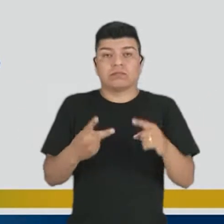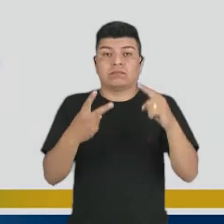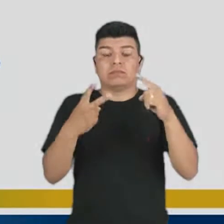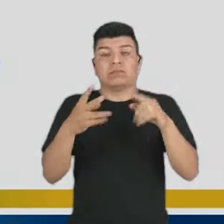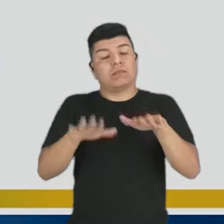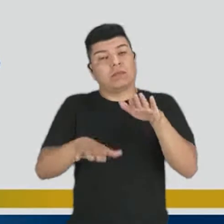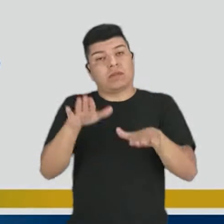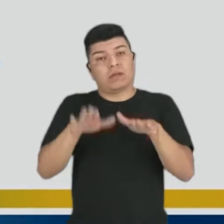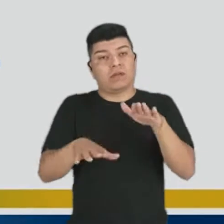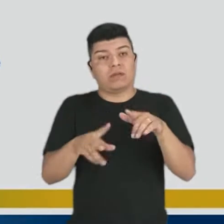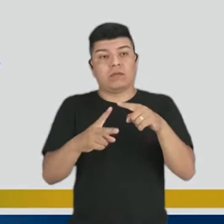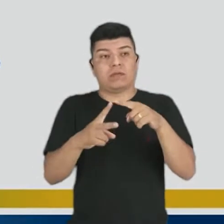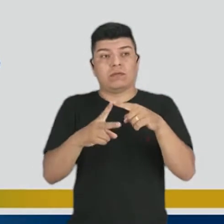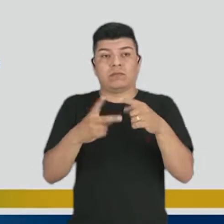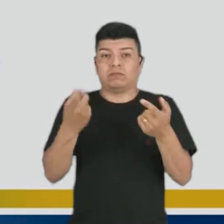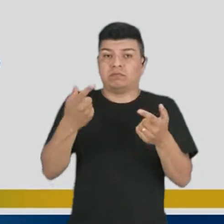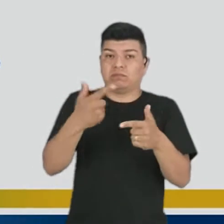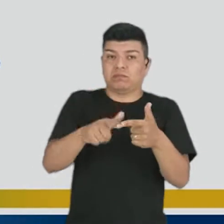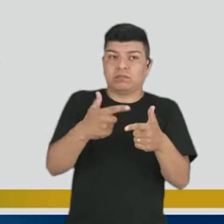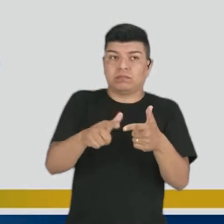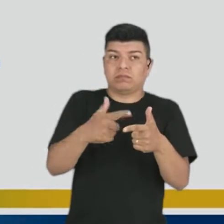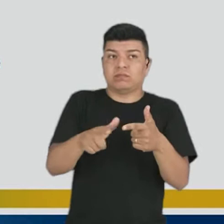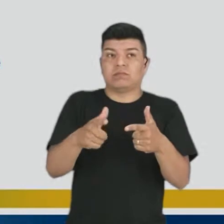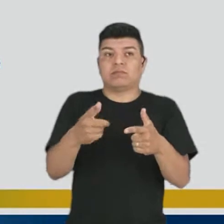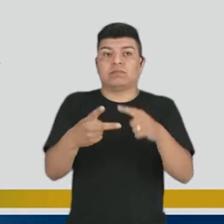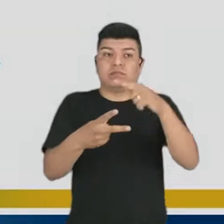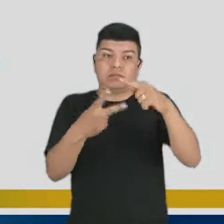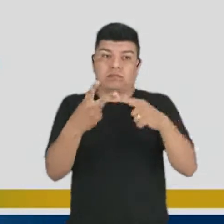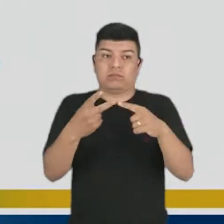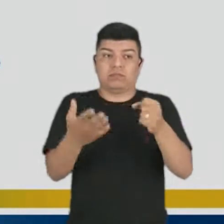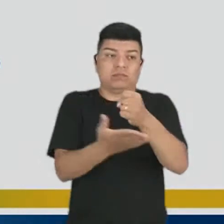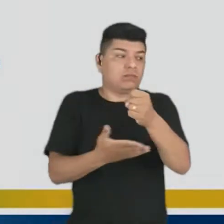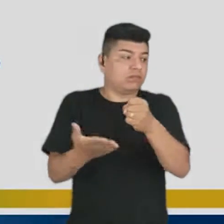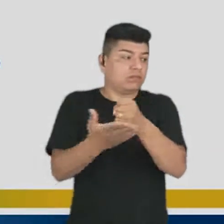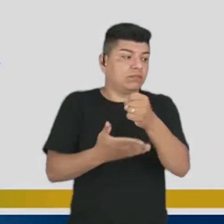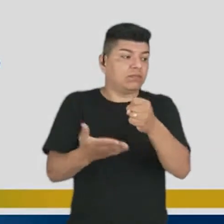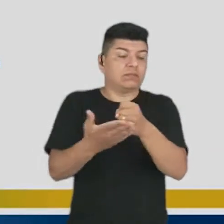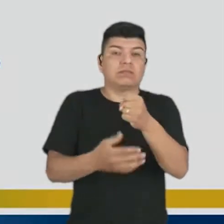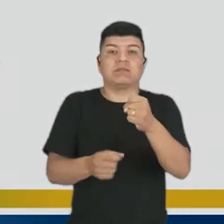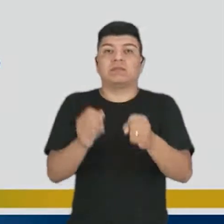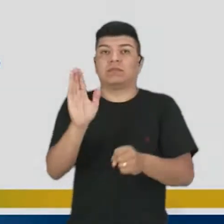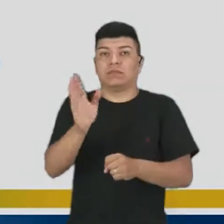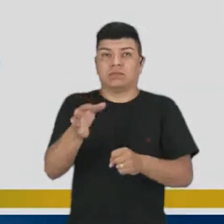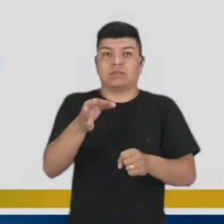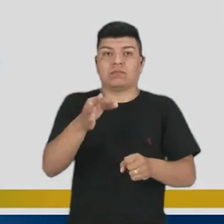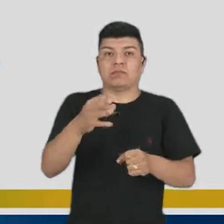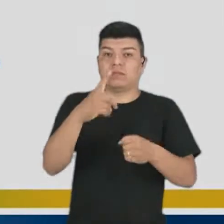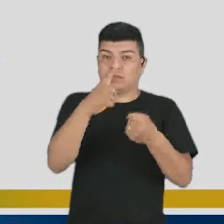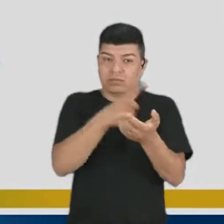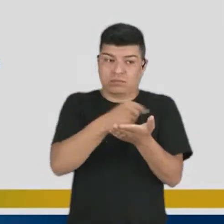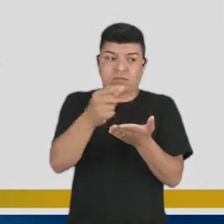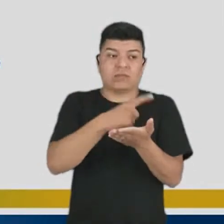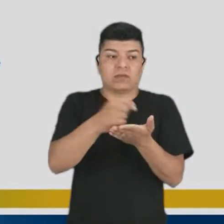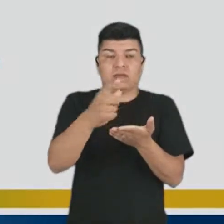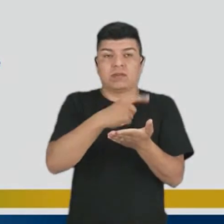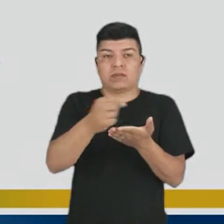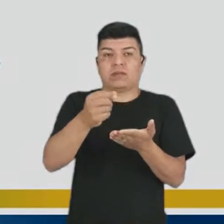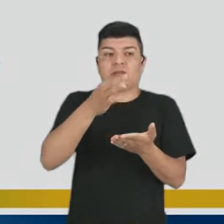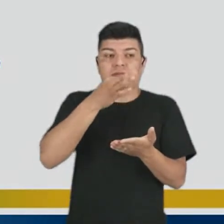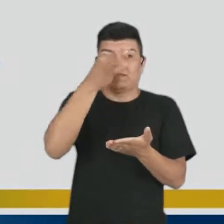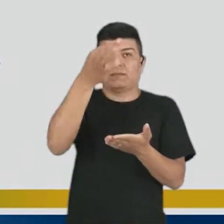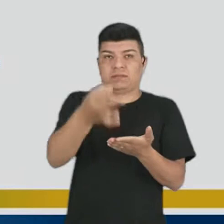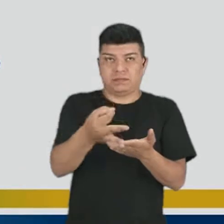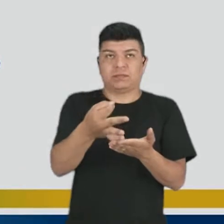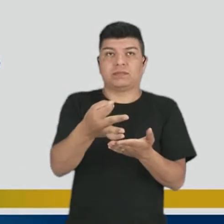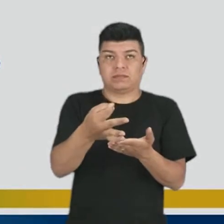e geralmente fatos polêmicos. É em cima dessas duas bases que a gente constrói um artigo de opinião. O artigo de